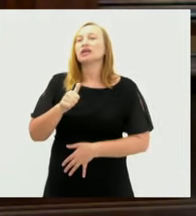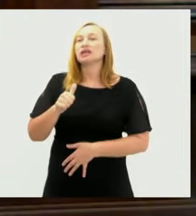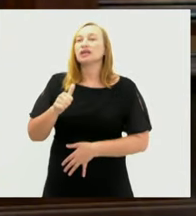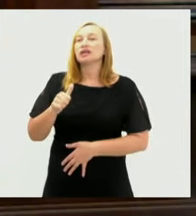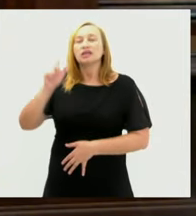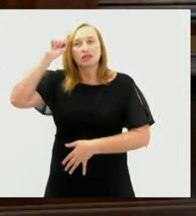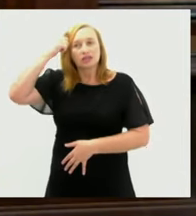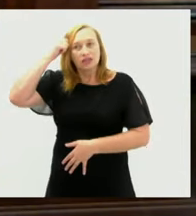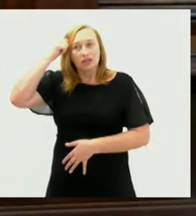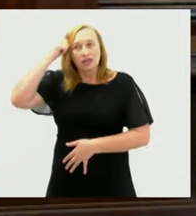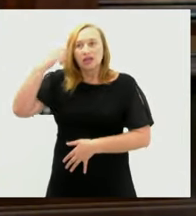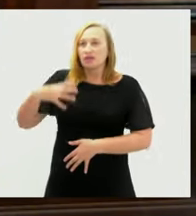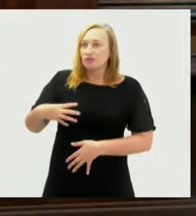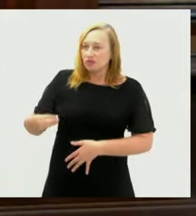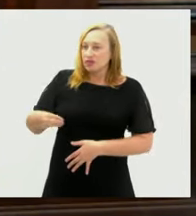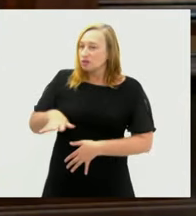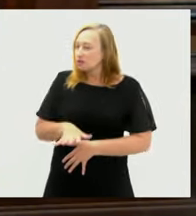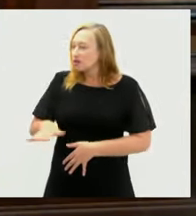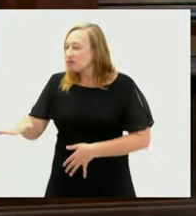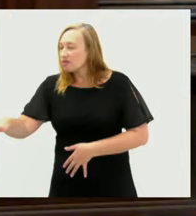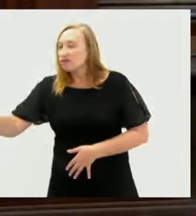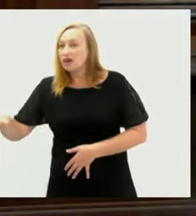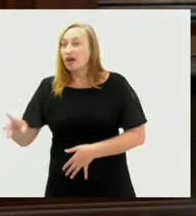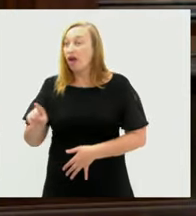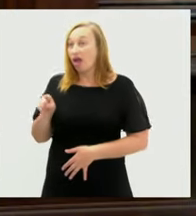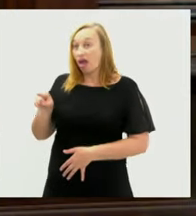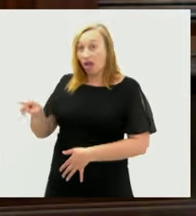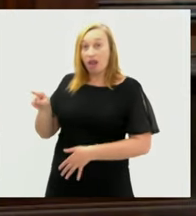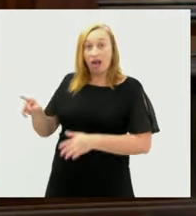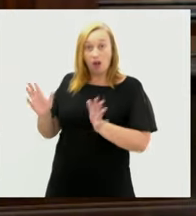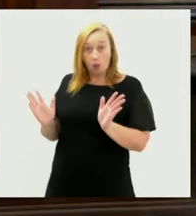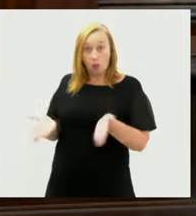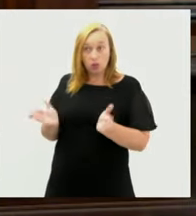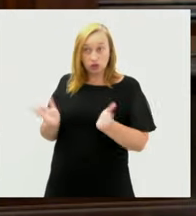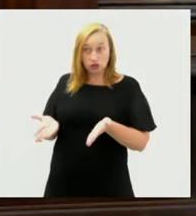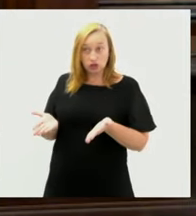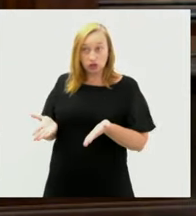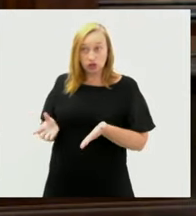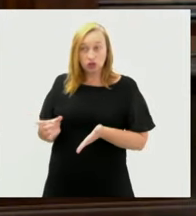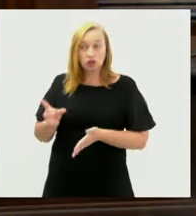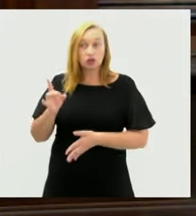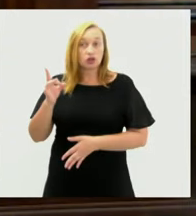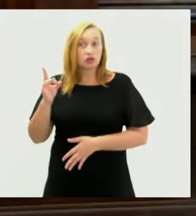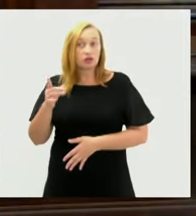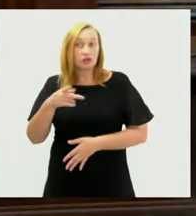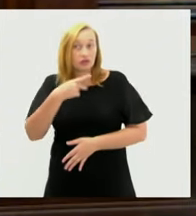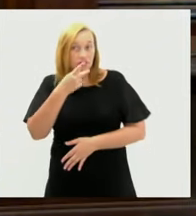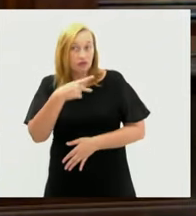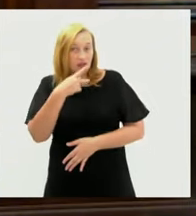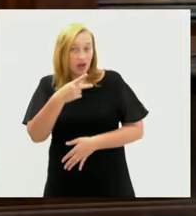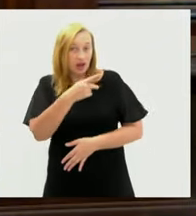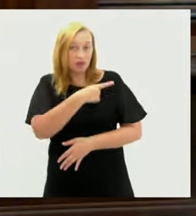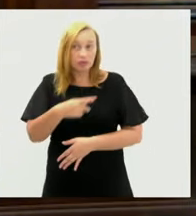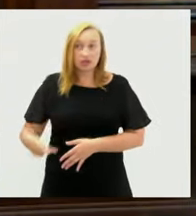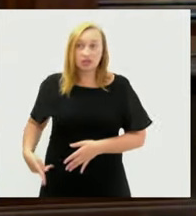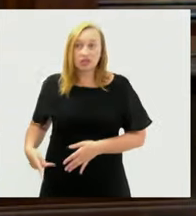no Complexo do Alemão. É ela que hoje sopra no ouvido do presidente Lula e